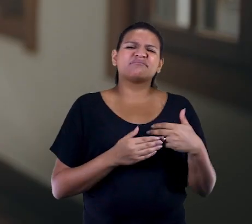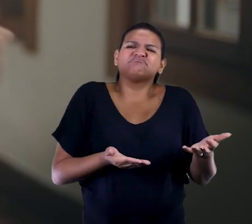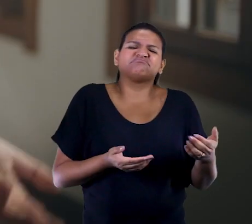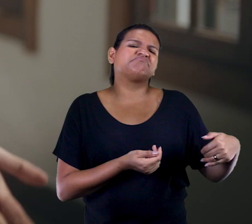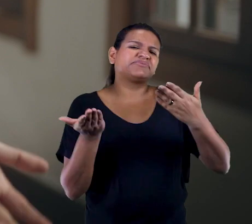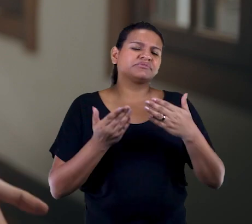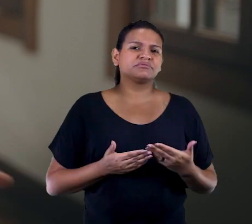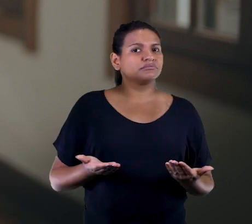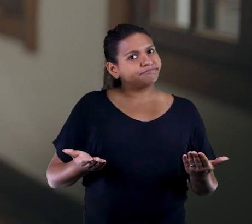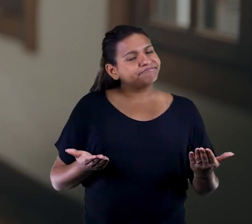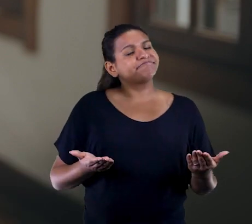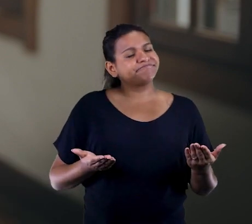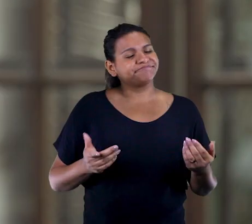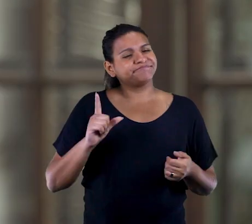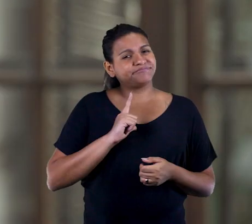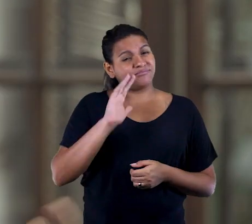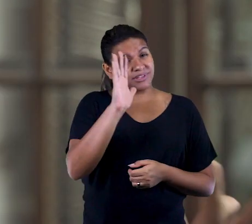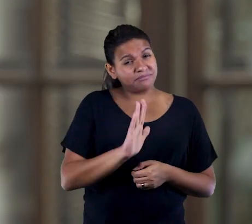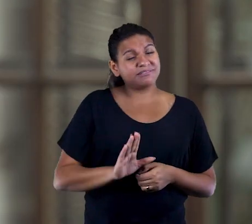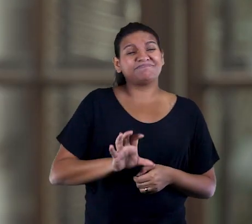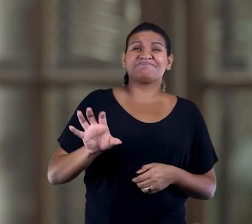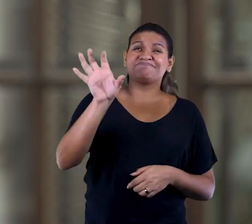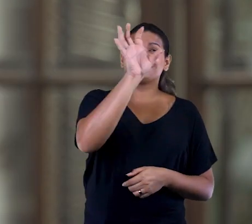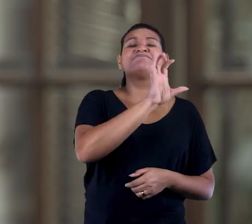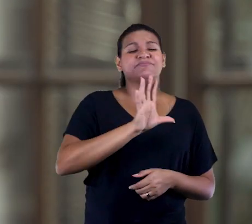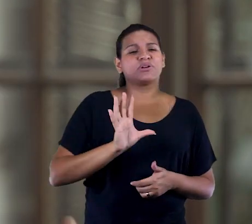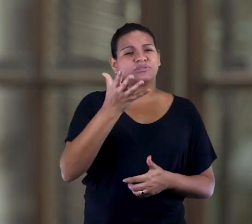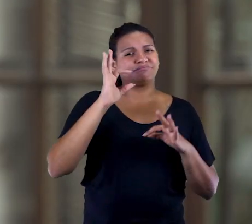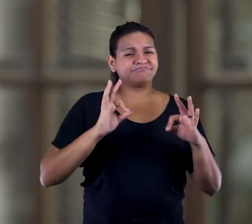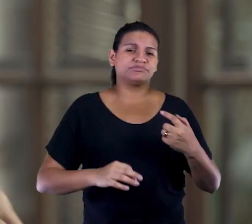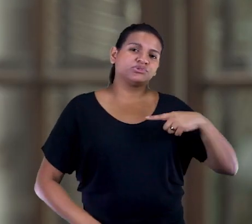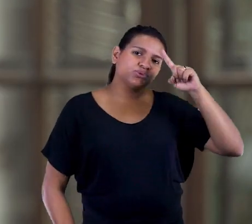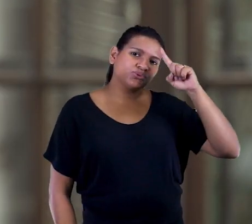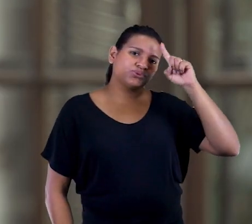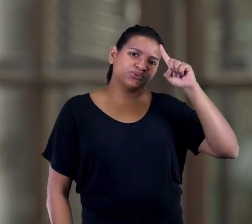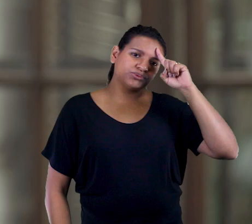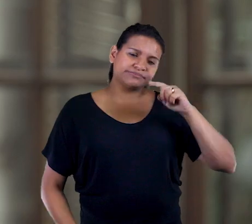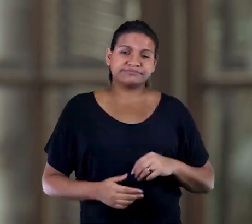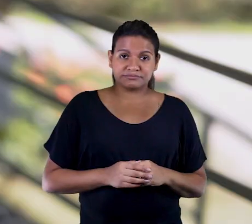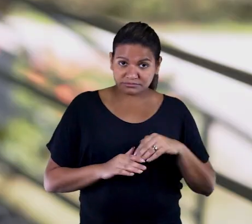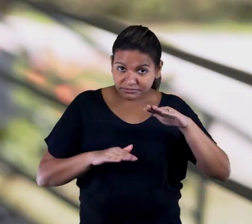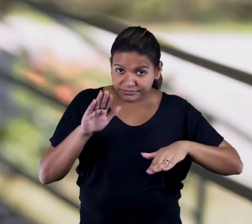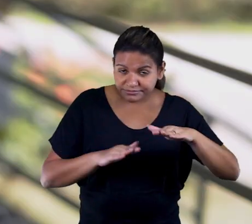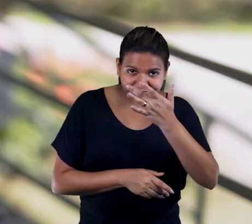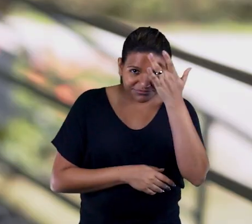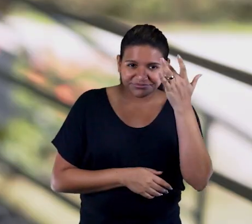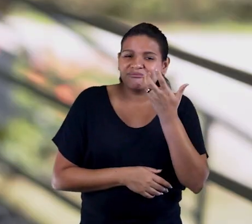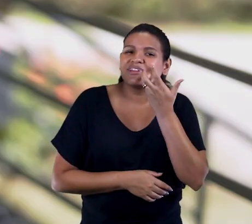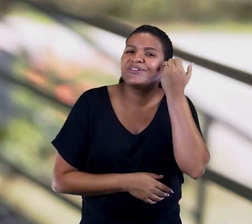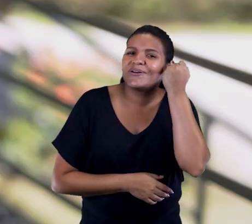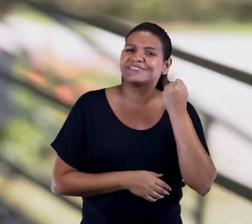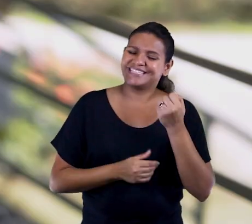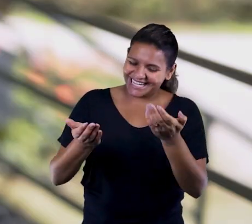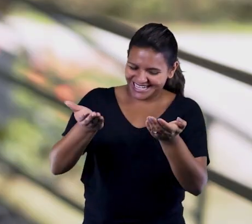que uma caricatura, mas não é. A gente vê isso acontecendo no Brasil inteiro todos os dias. Às vezes a pessoa pega e devolve